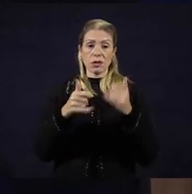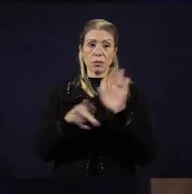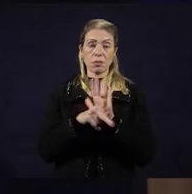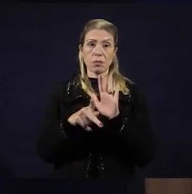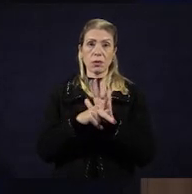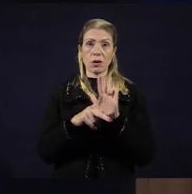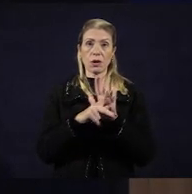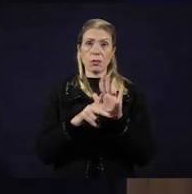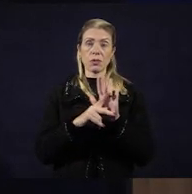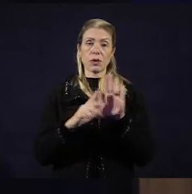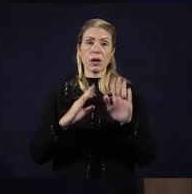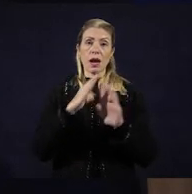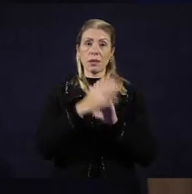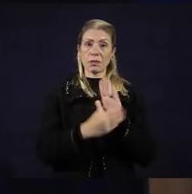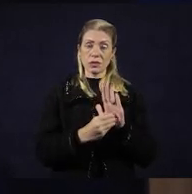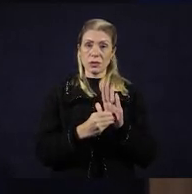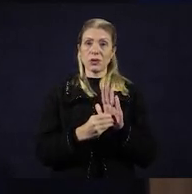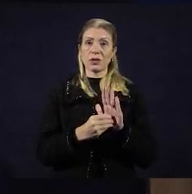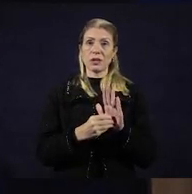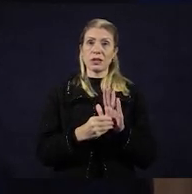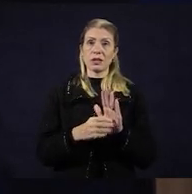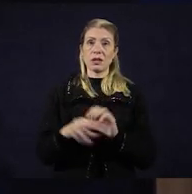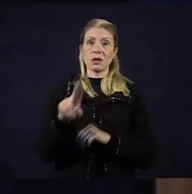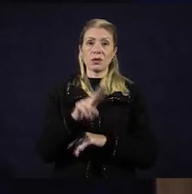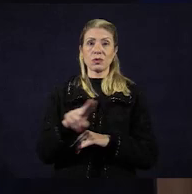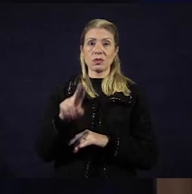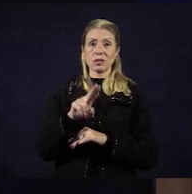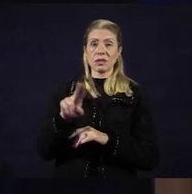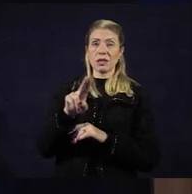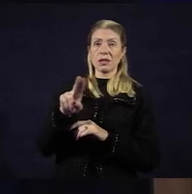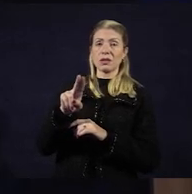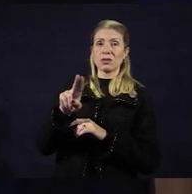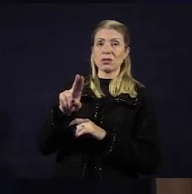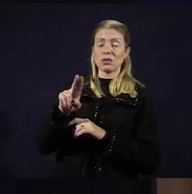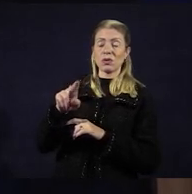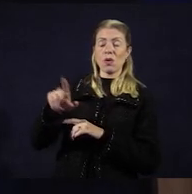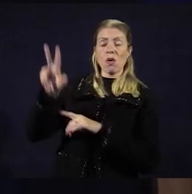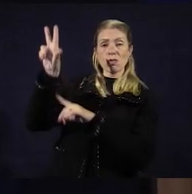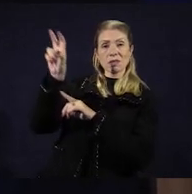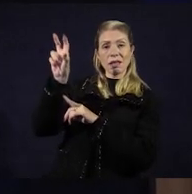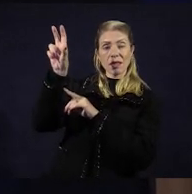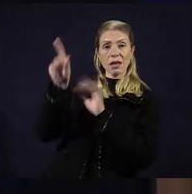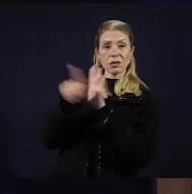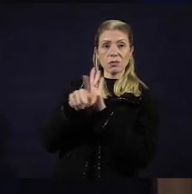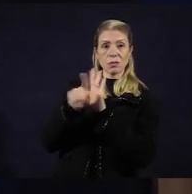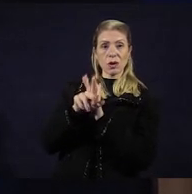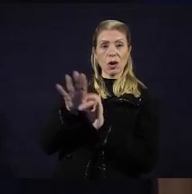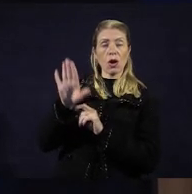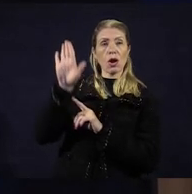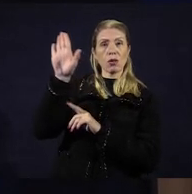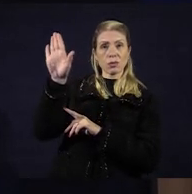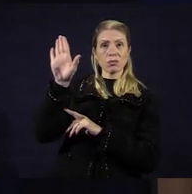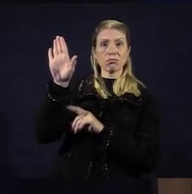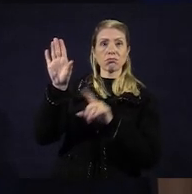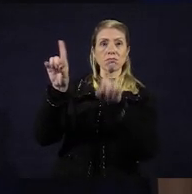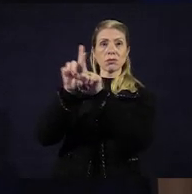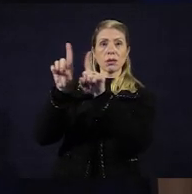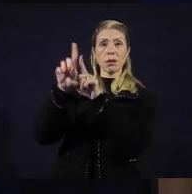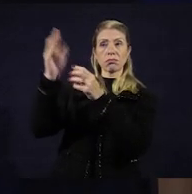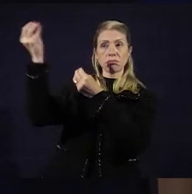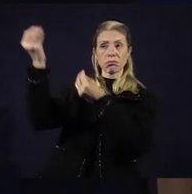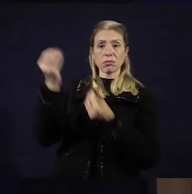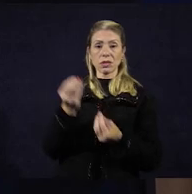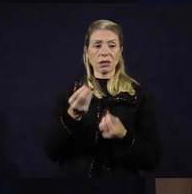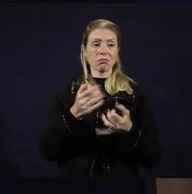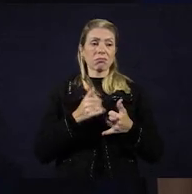Amazônia usando satélites do Iluminista e eu acho que para a sociedade brasileira todos aqui deve ser